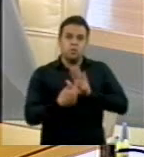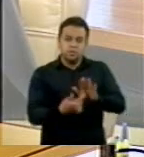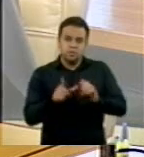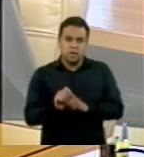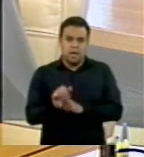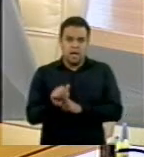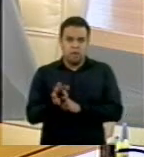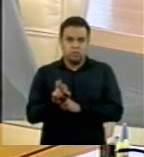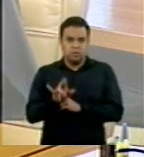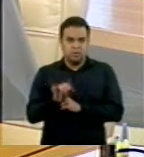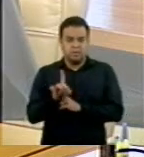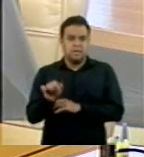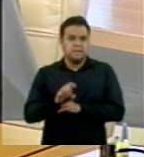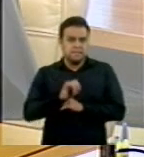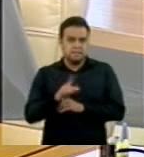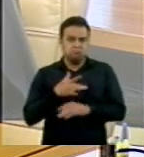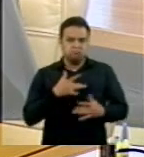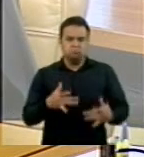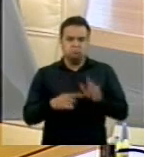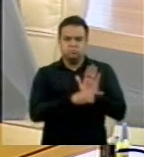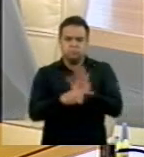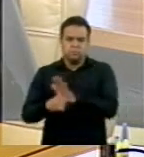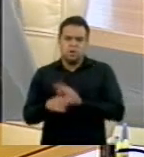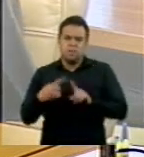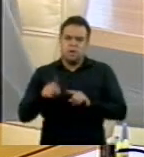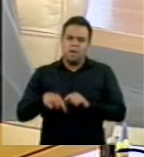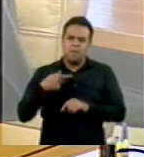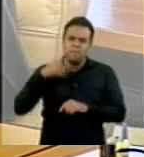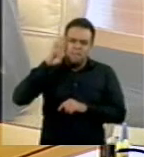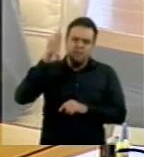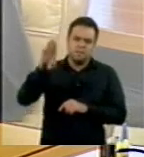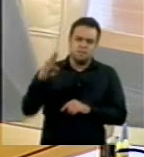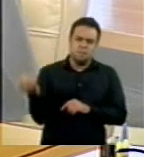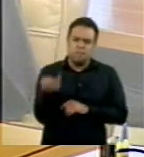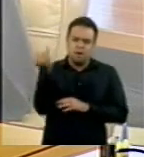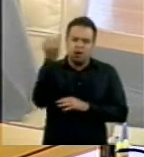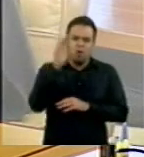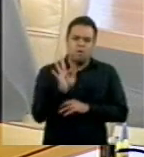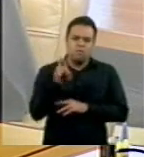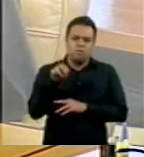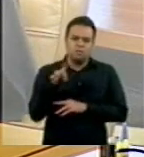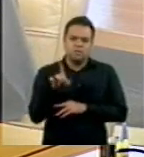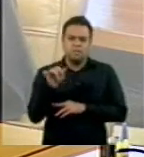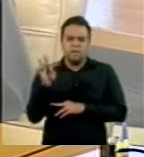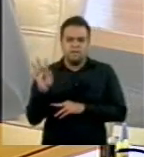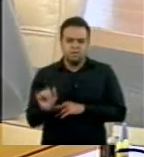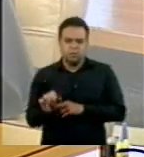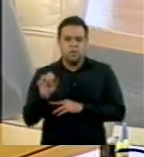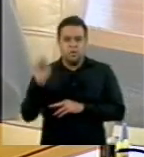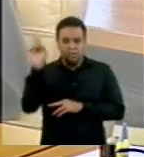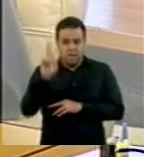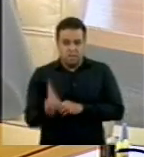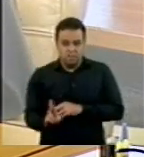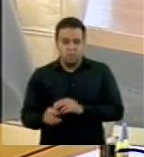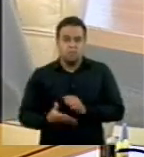da solidariedade que constitui um dos principais fundamentos de nossa República. Como